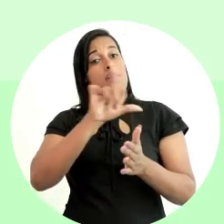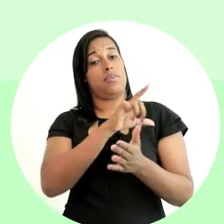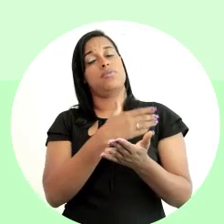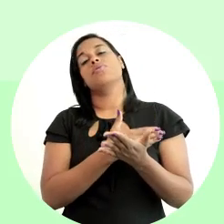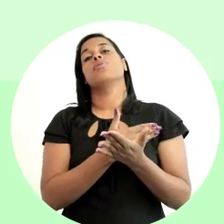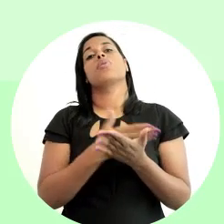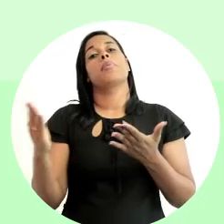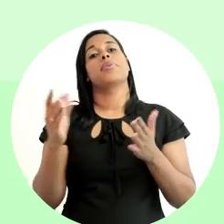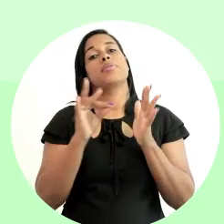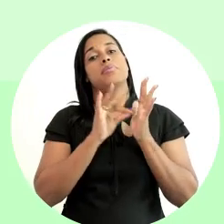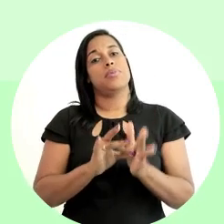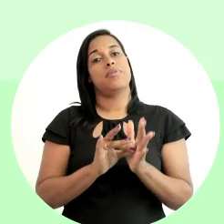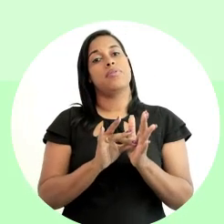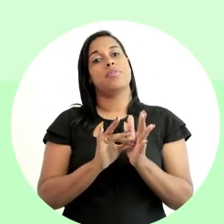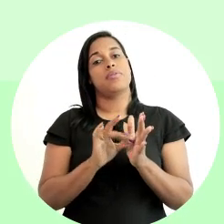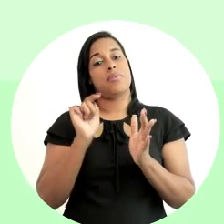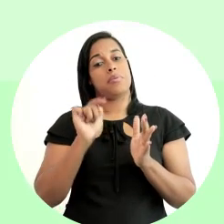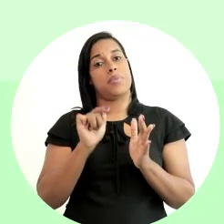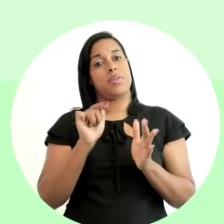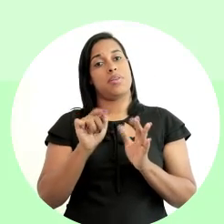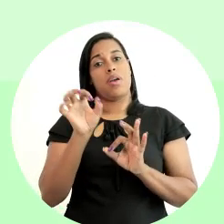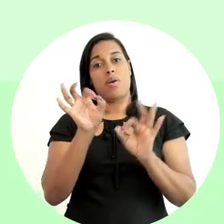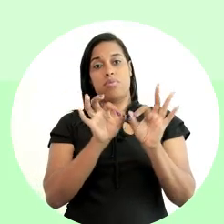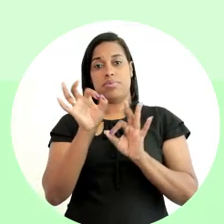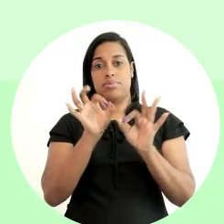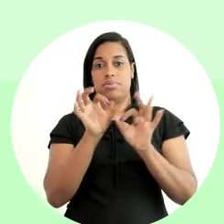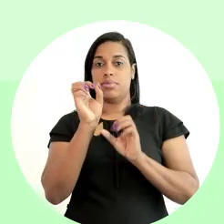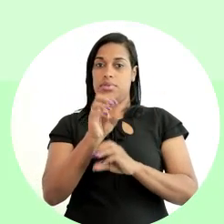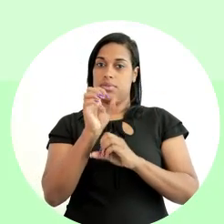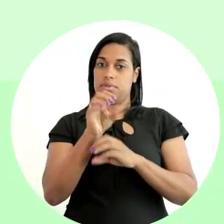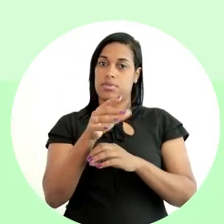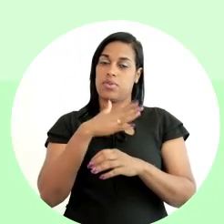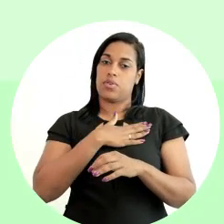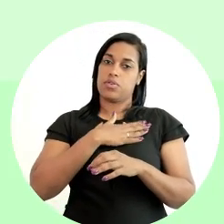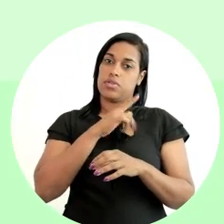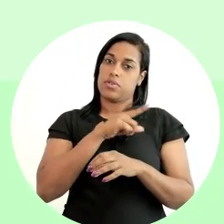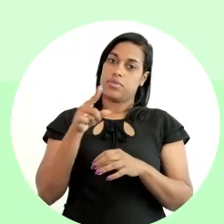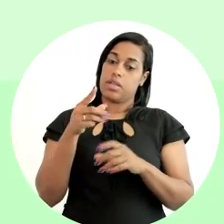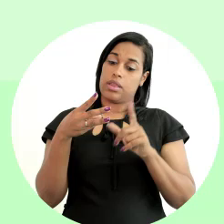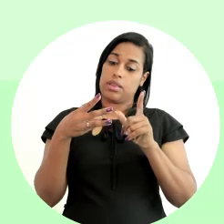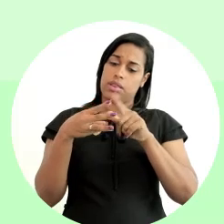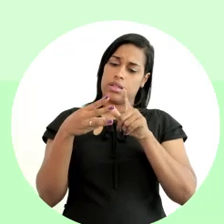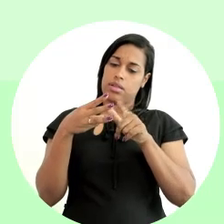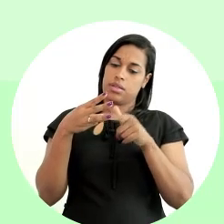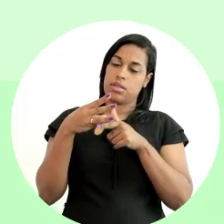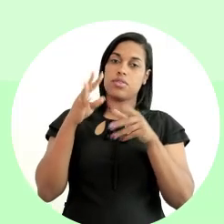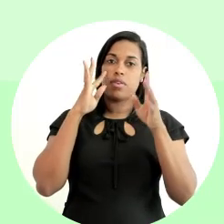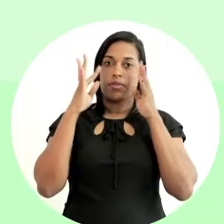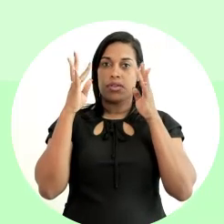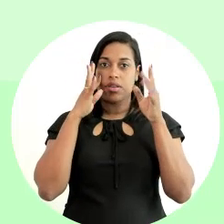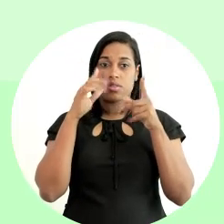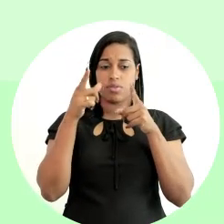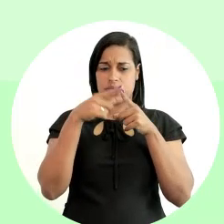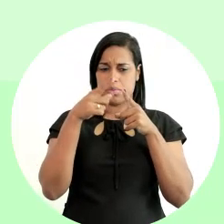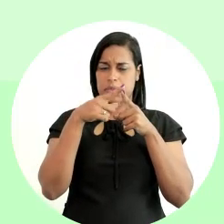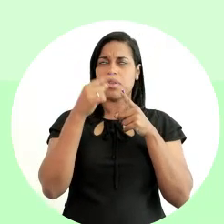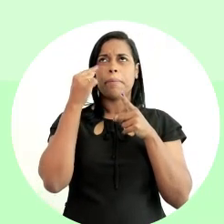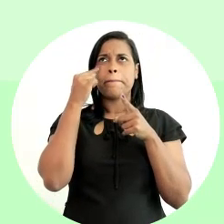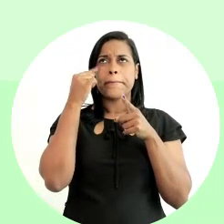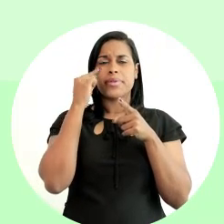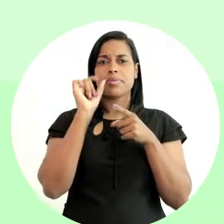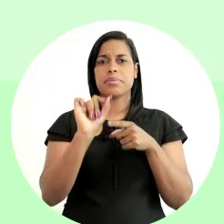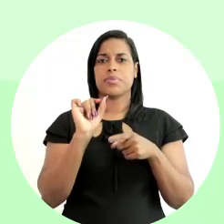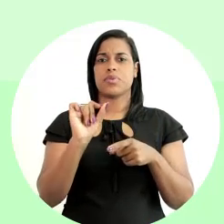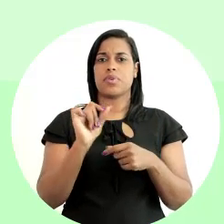Antes de começarmos efetivamente a estruturação da educação, eu gostaria de fazer com vocês 3 reflexões. A primeira é